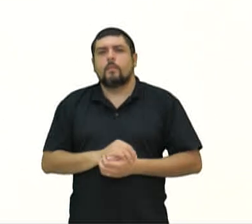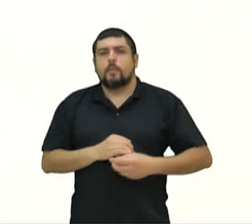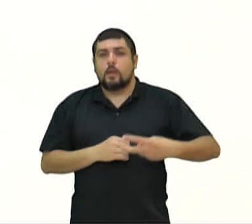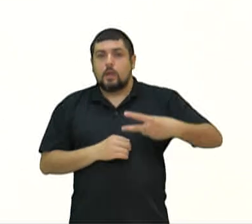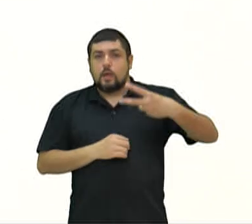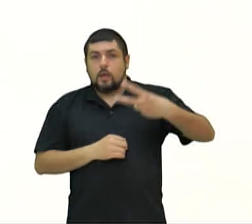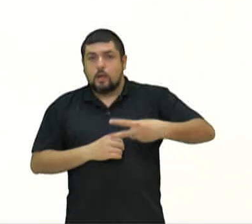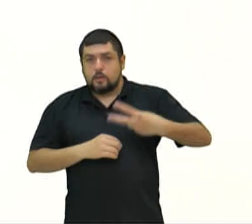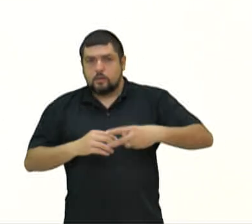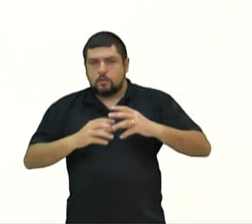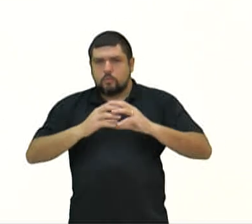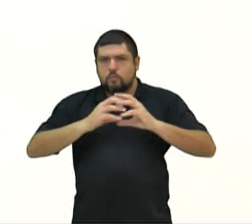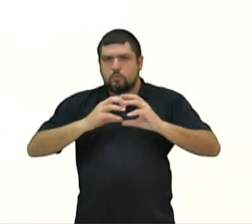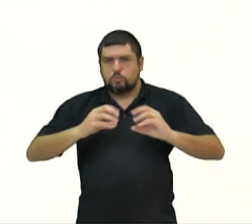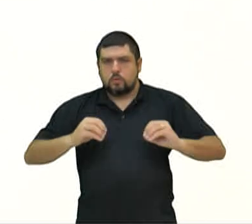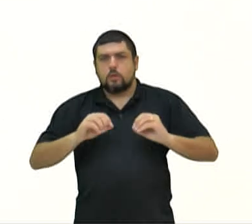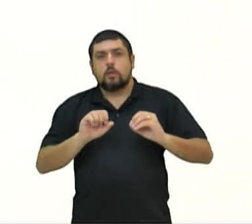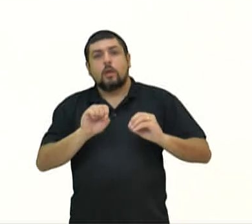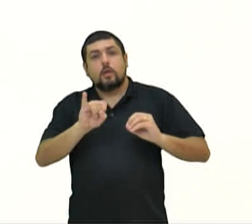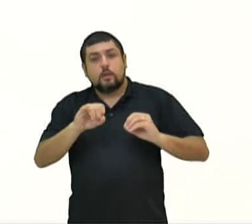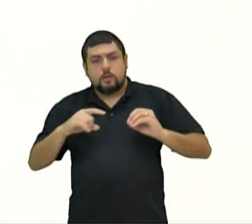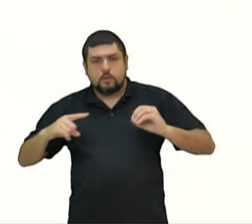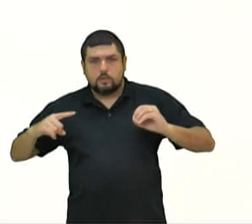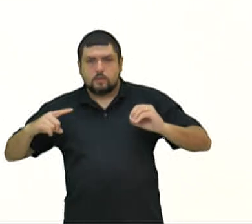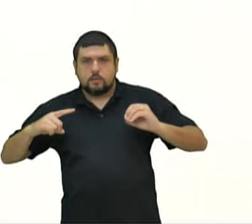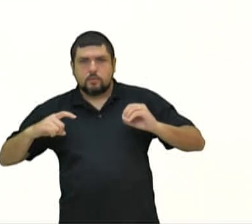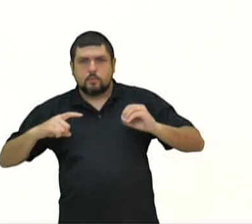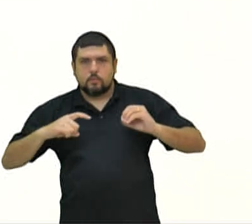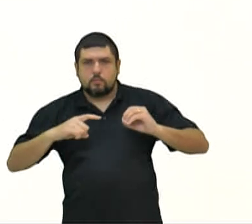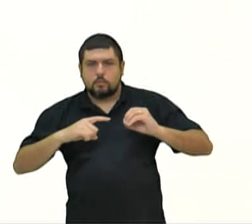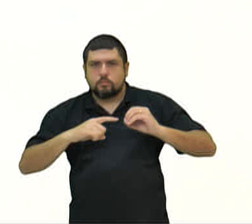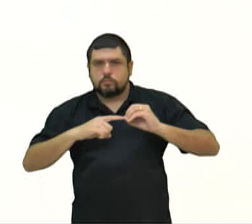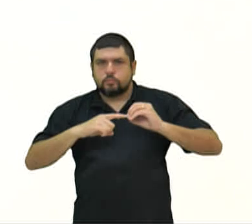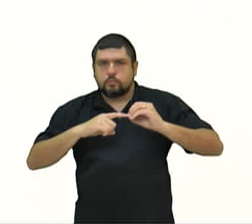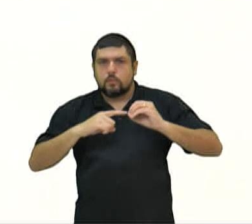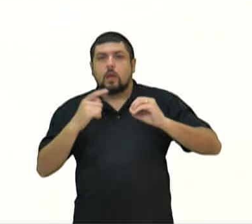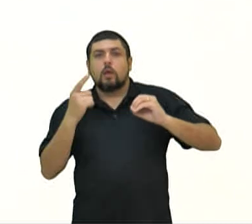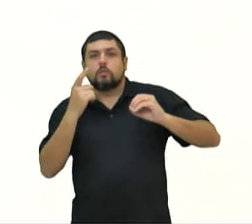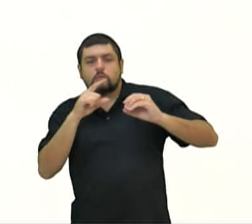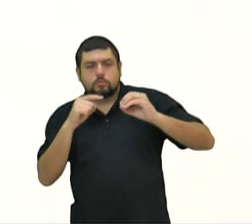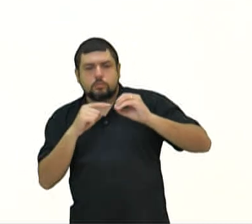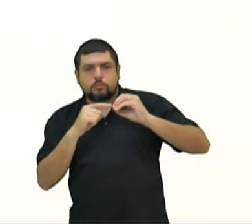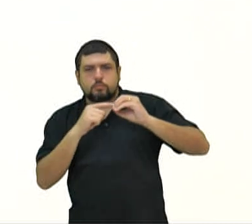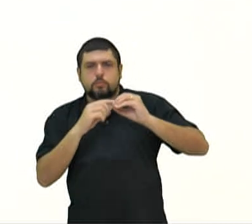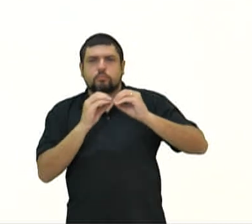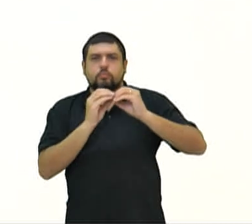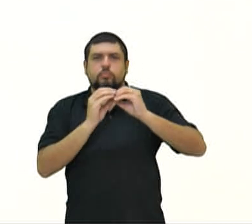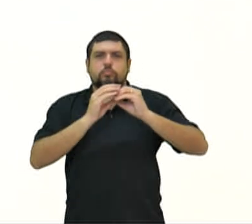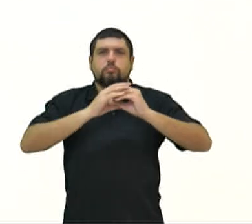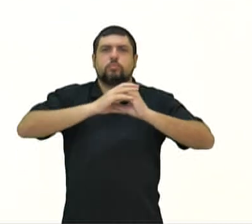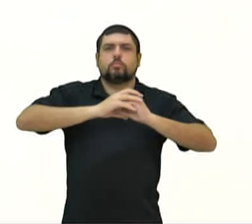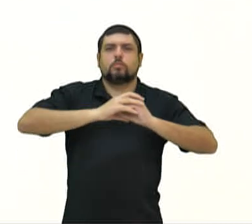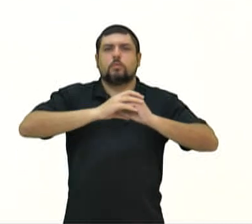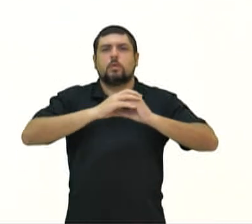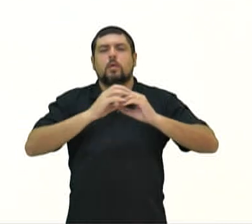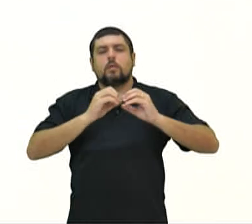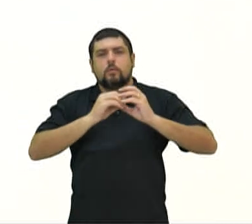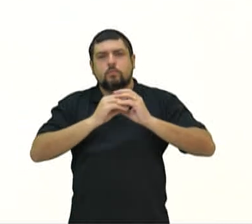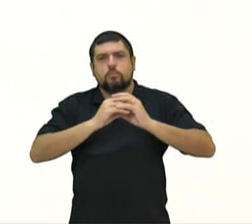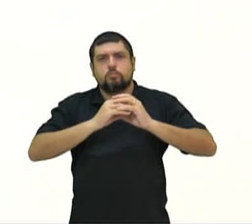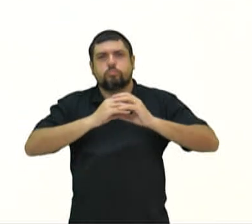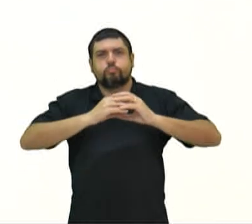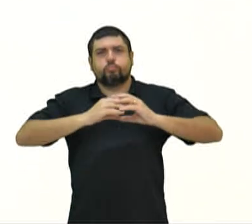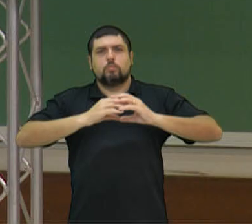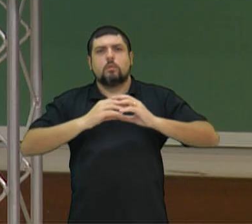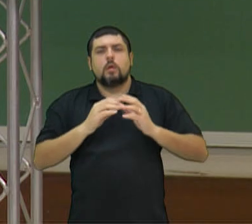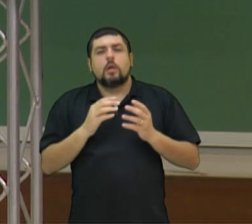irá se completar se o espermatozoide penetrar no ovócito secundário, que daí é o processo de fecundação.